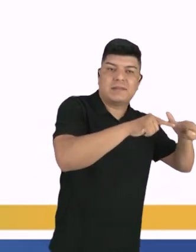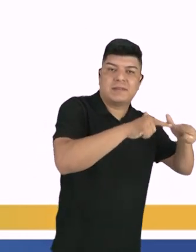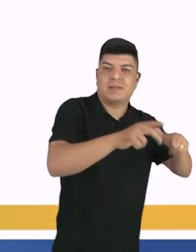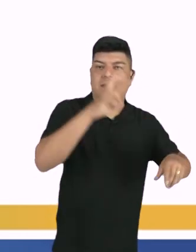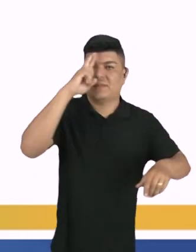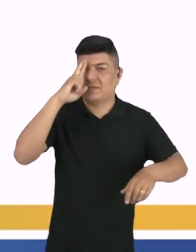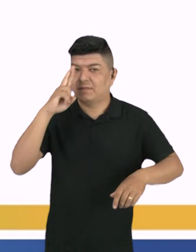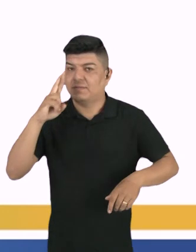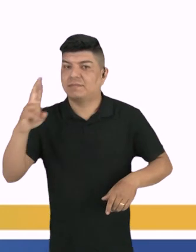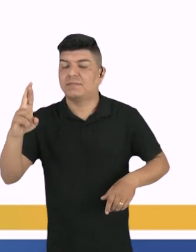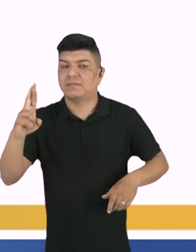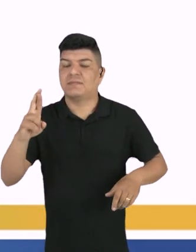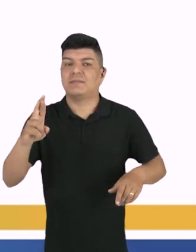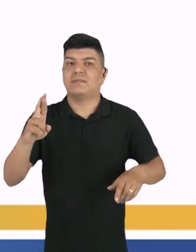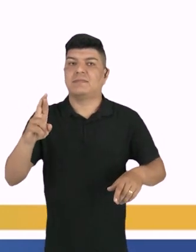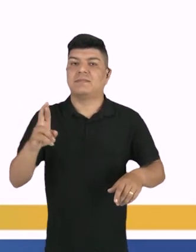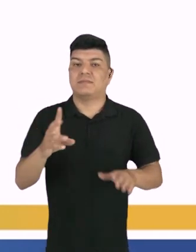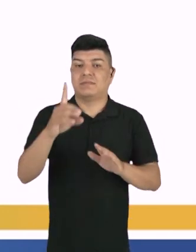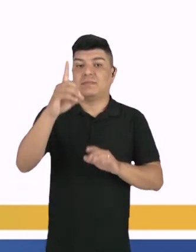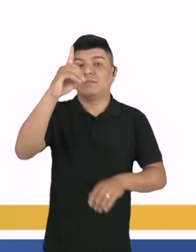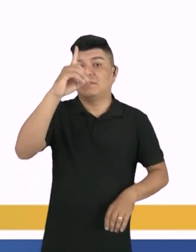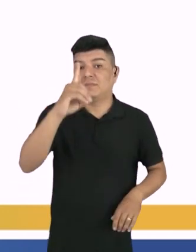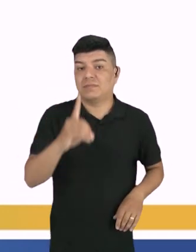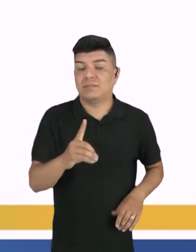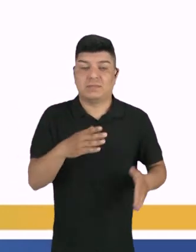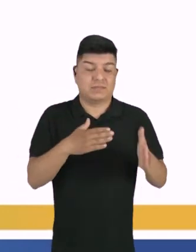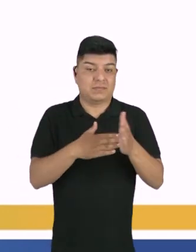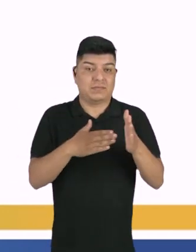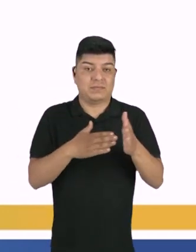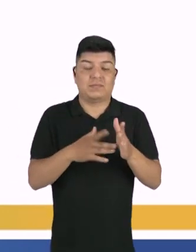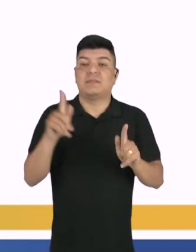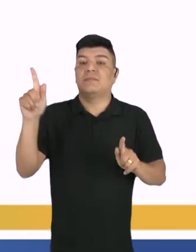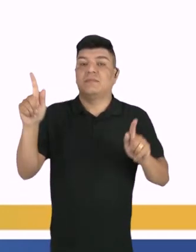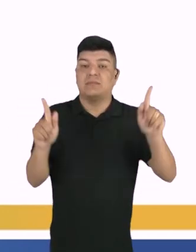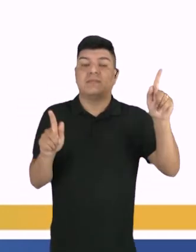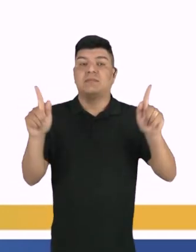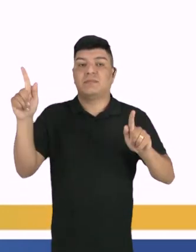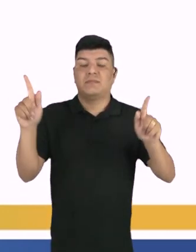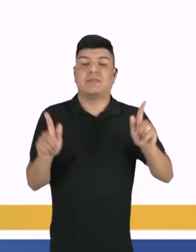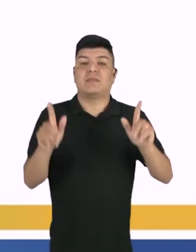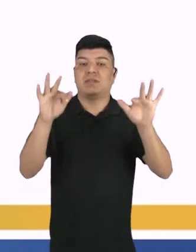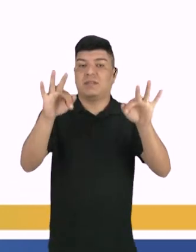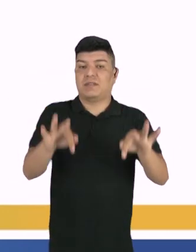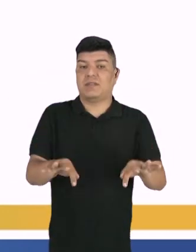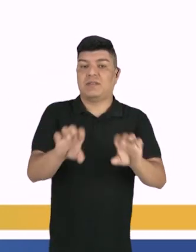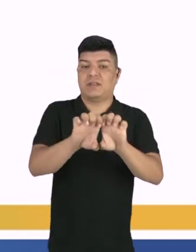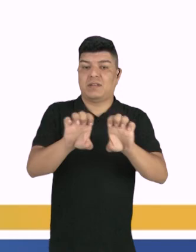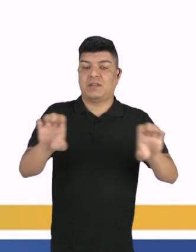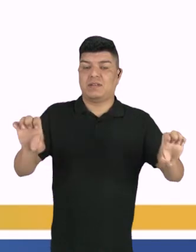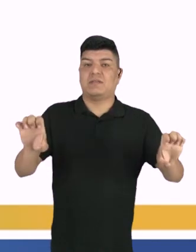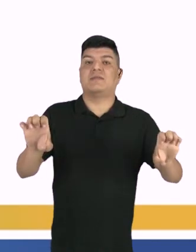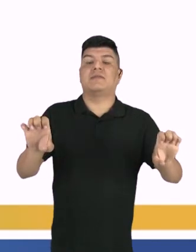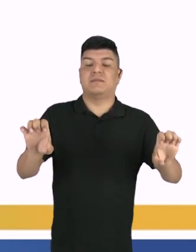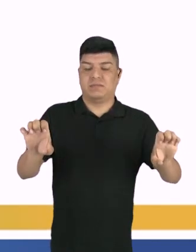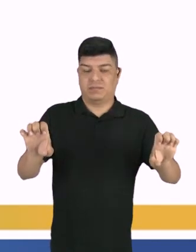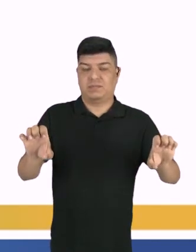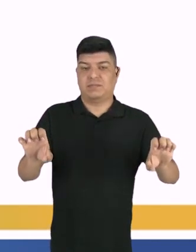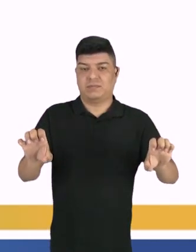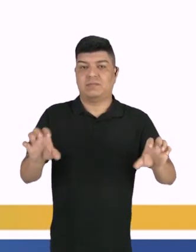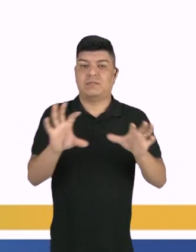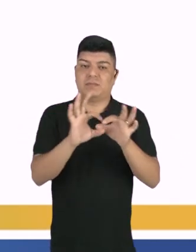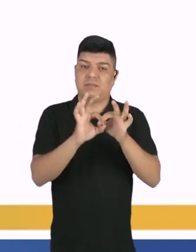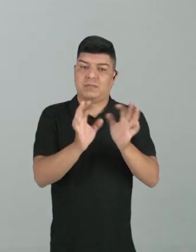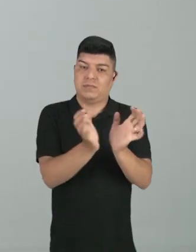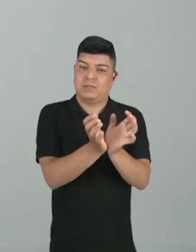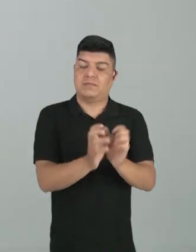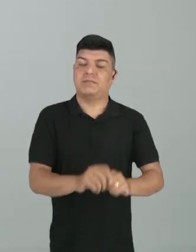empregadores e trabalhadores, direito irrestrito de greve e fim da estrutura sindical